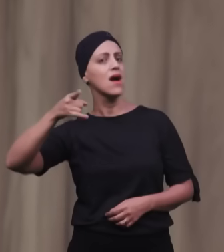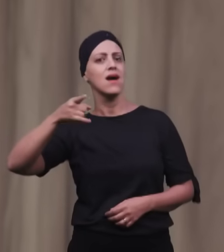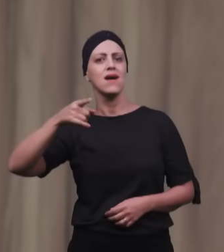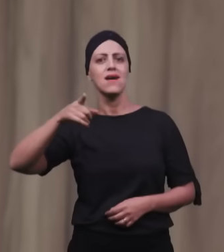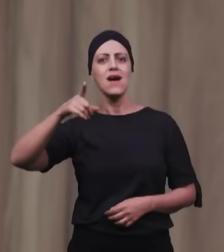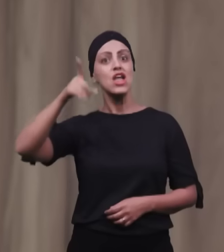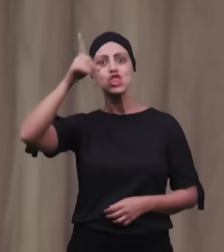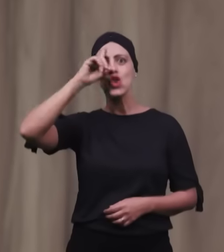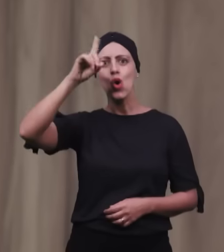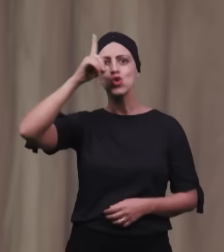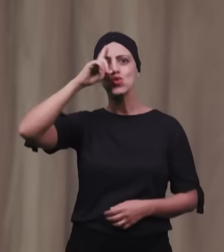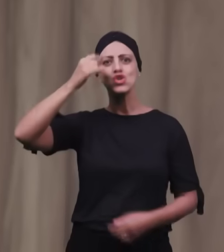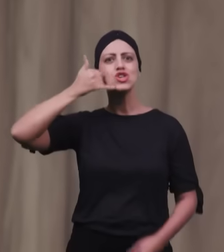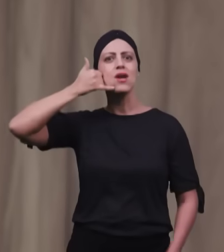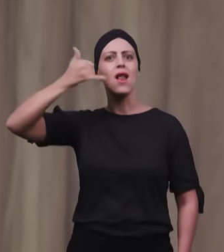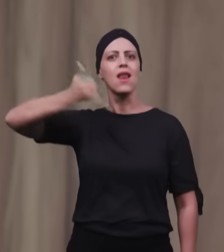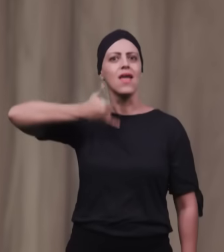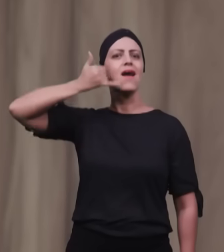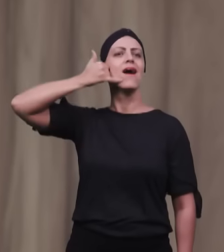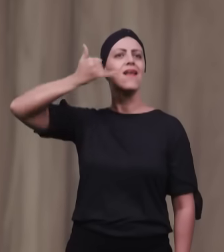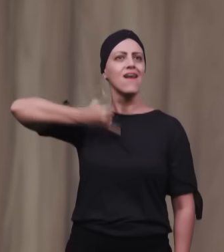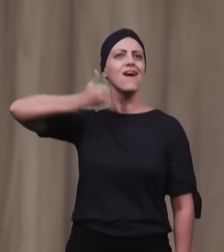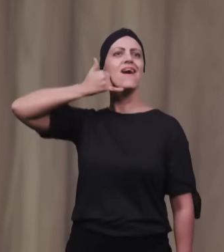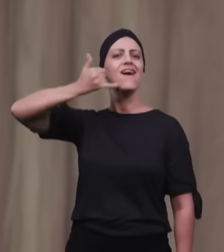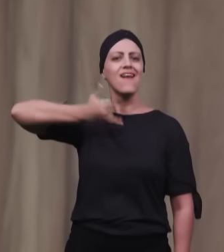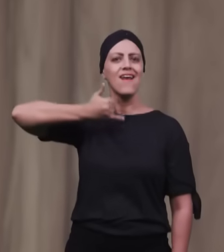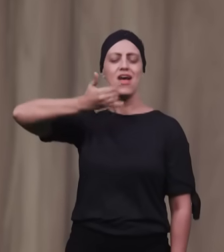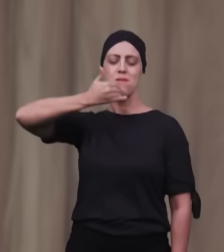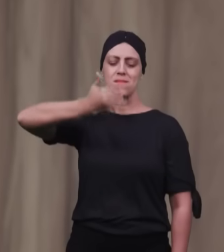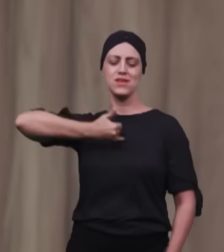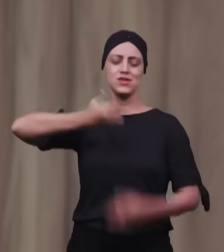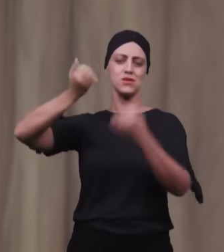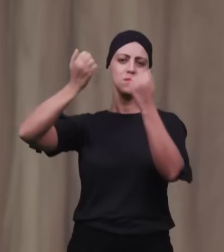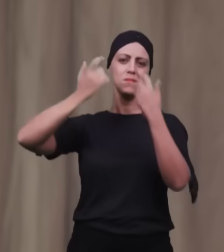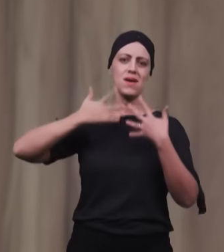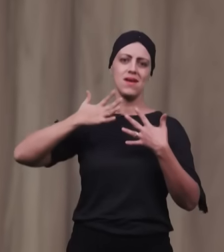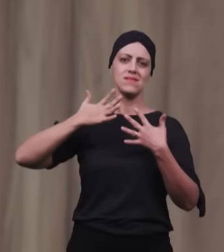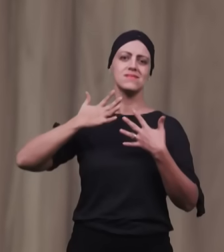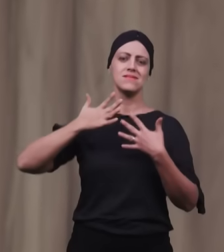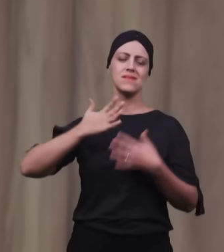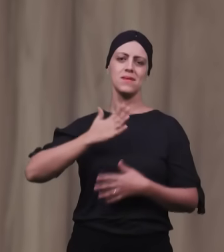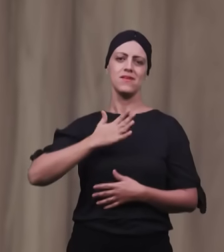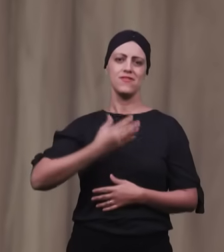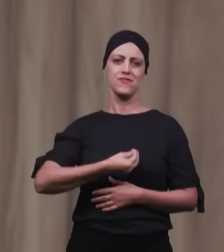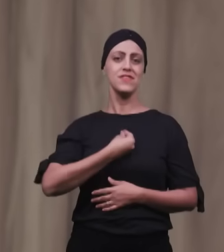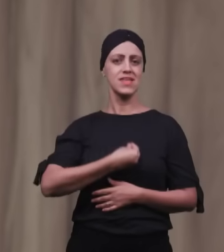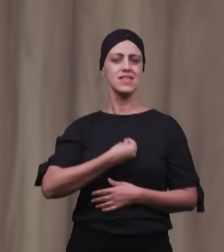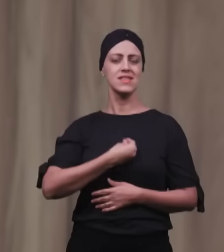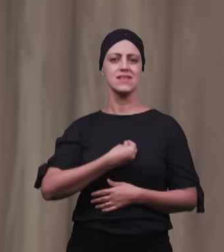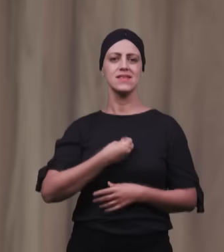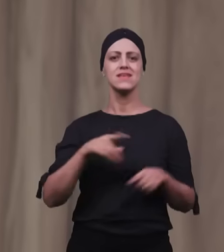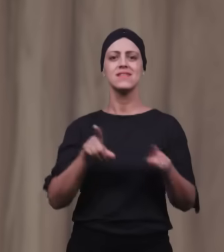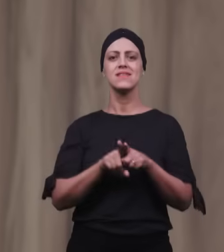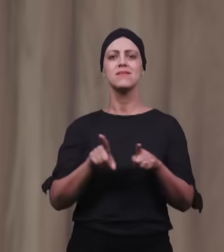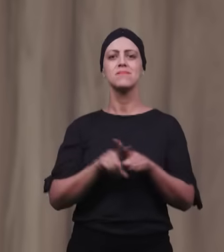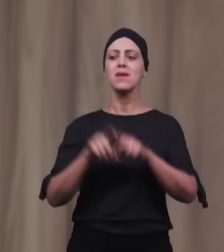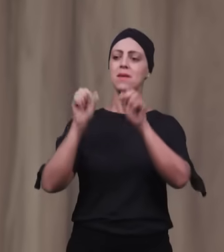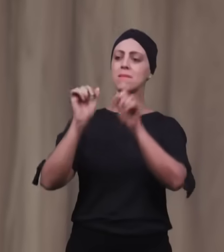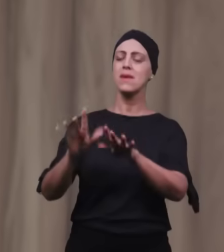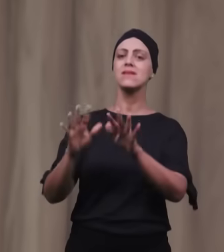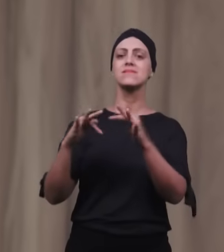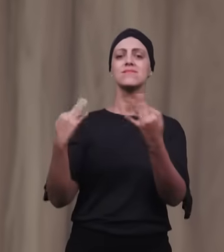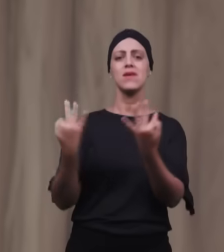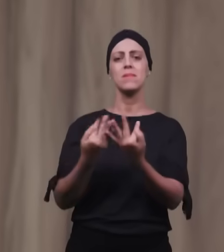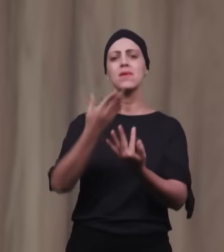passou a ligar todos os dias lá para o 0800 pedindo uma benção para vida dela da menina de 10 anos e também